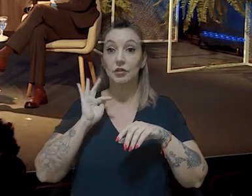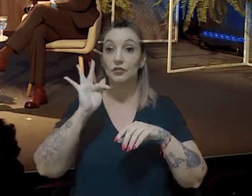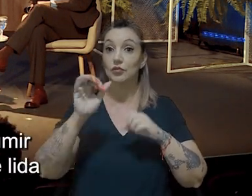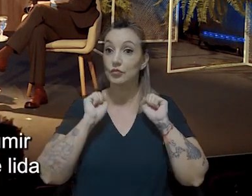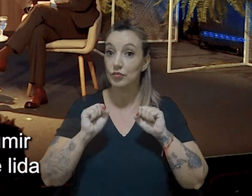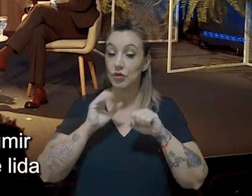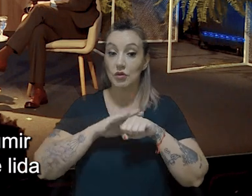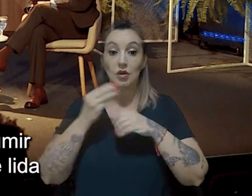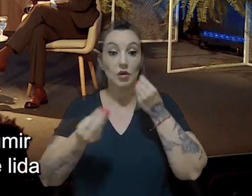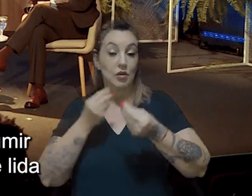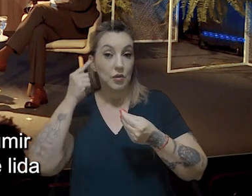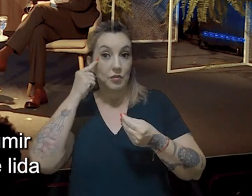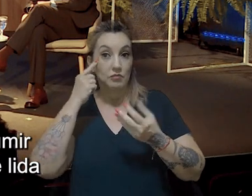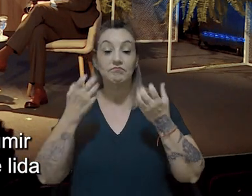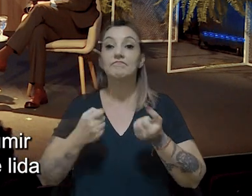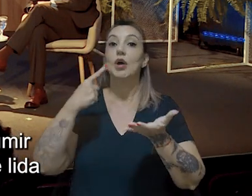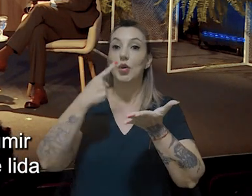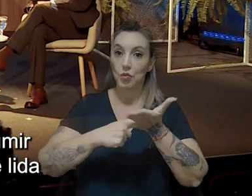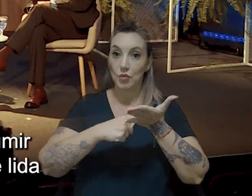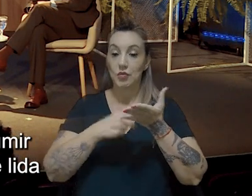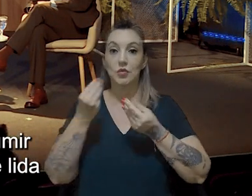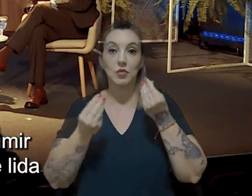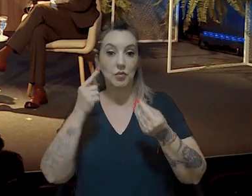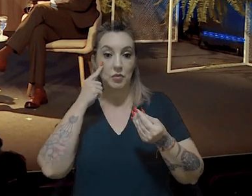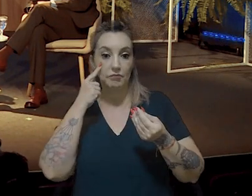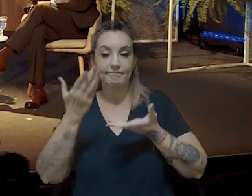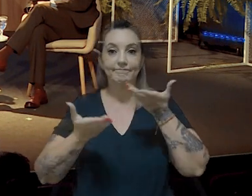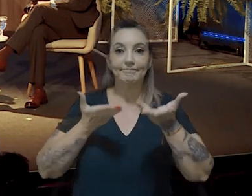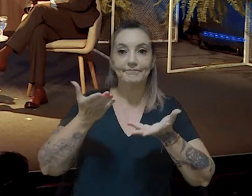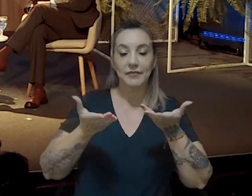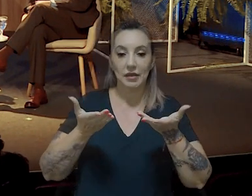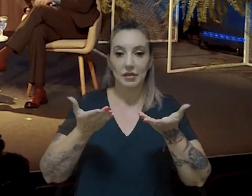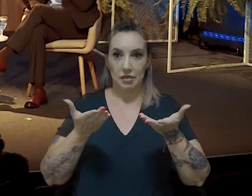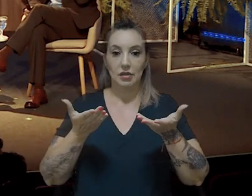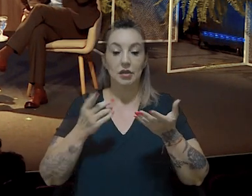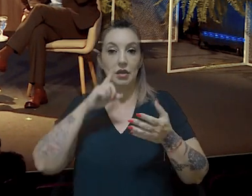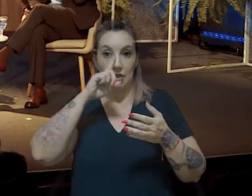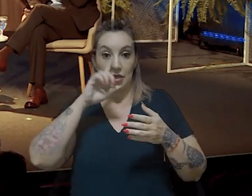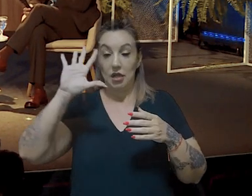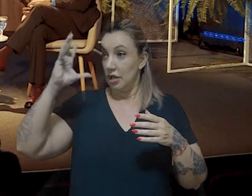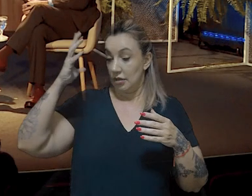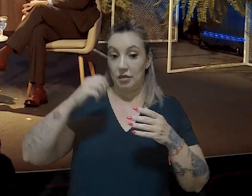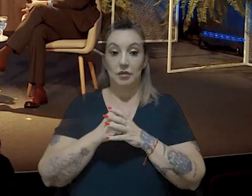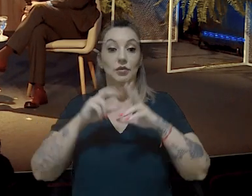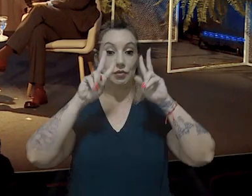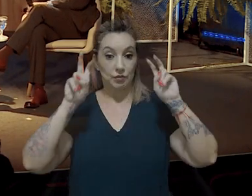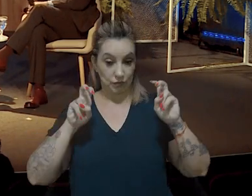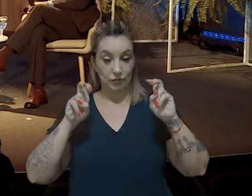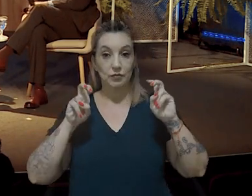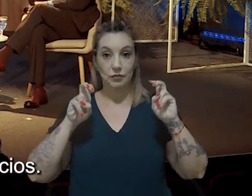fazer como é que a gente pensa sem assumir compromissos né como é que a gente lida eh com riscos climáticos né que é o tema